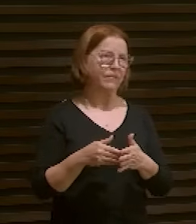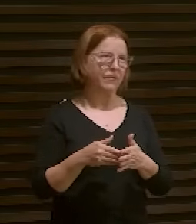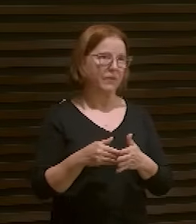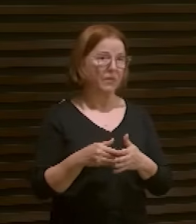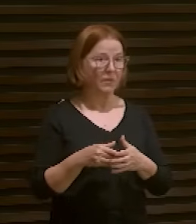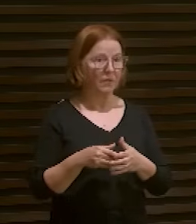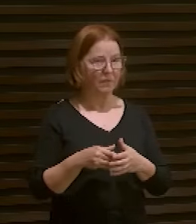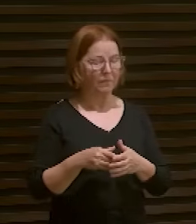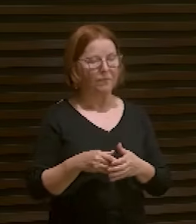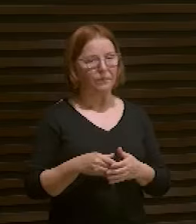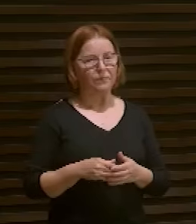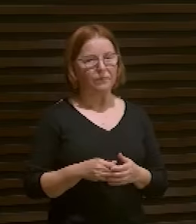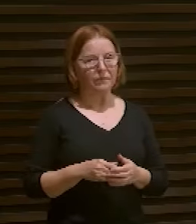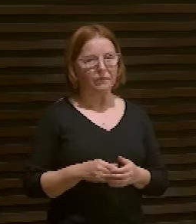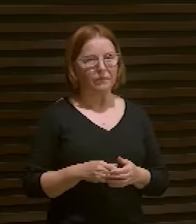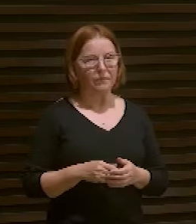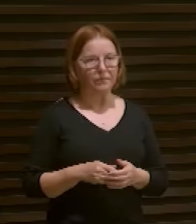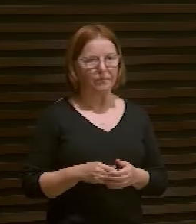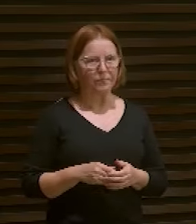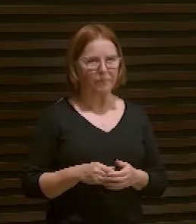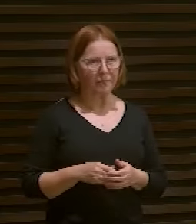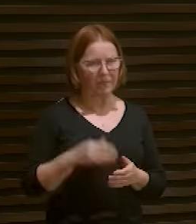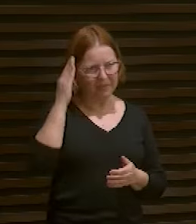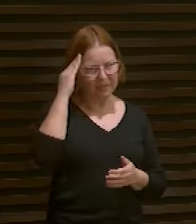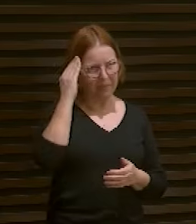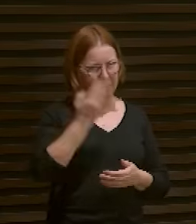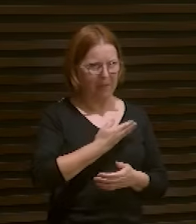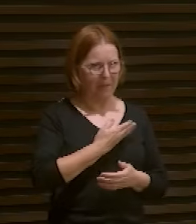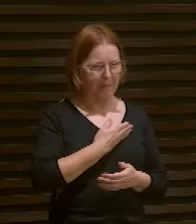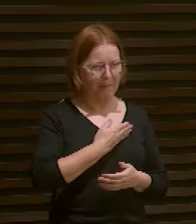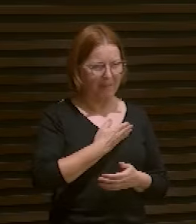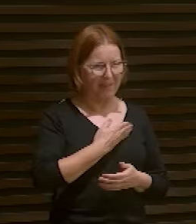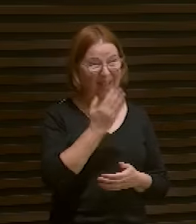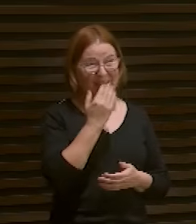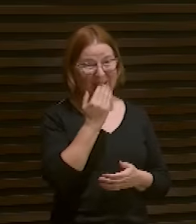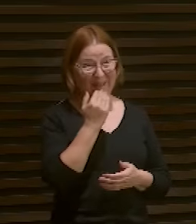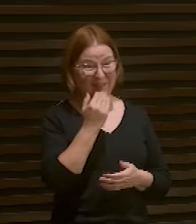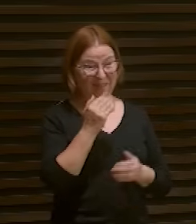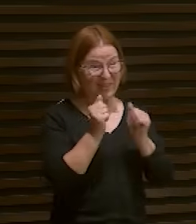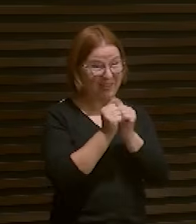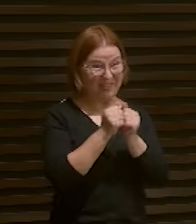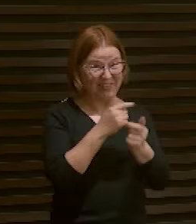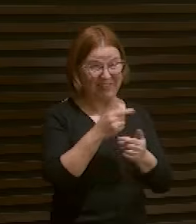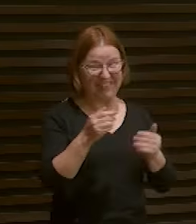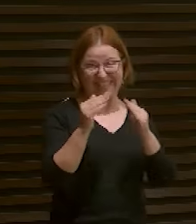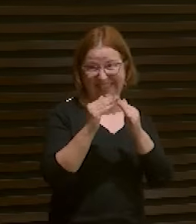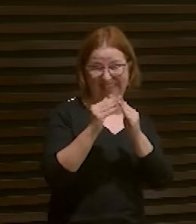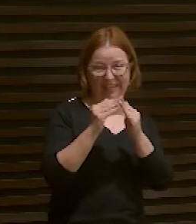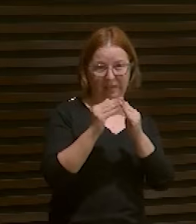coisas hipotéticas. Sabe aquela amiga que comia lá na sua casa, você fazia tudo por ela,